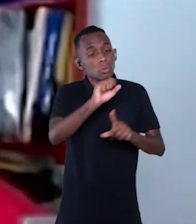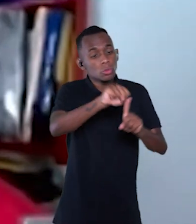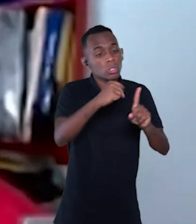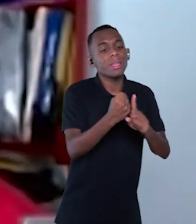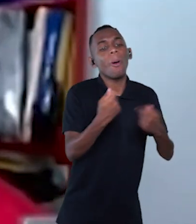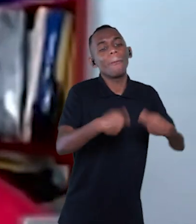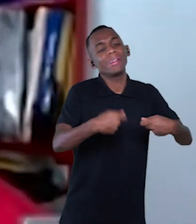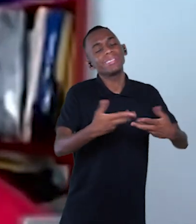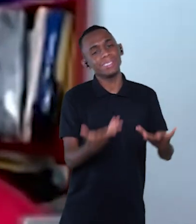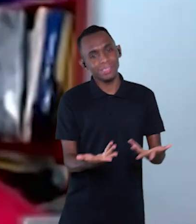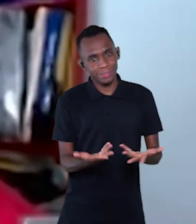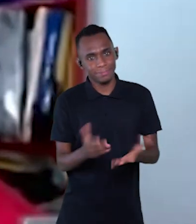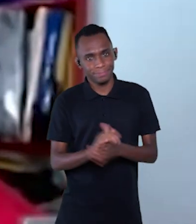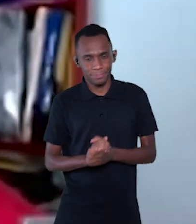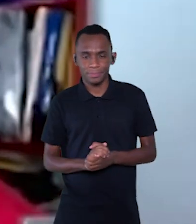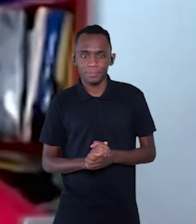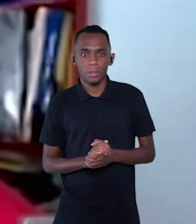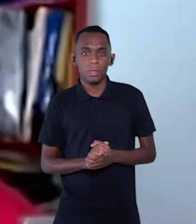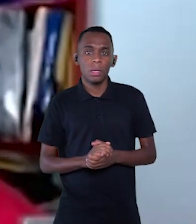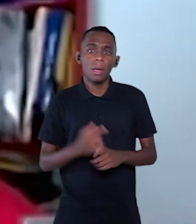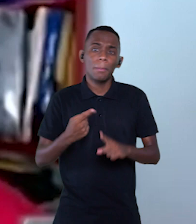Por que não existe programa,